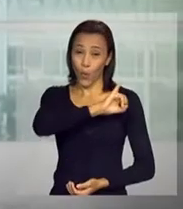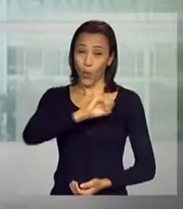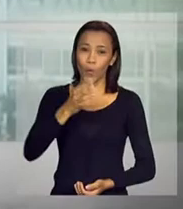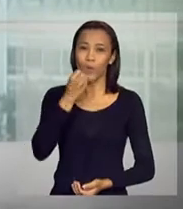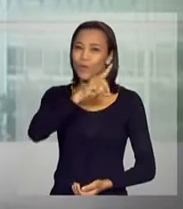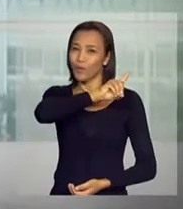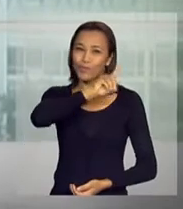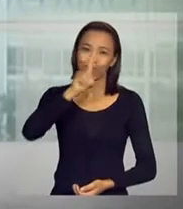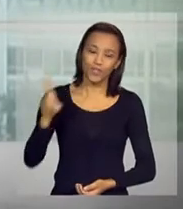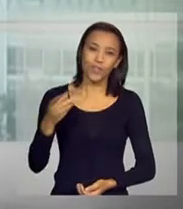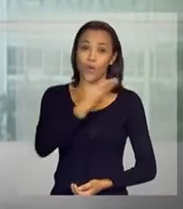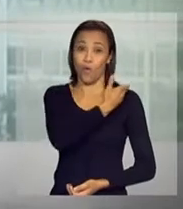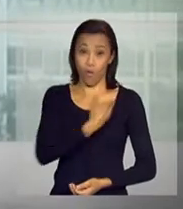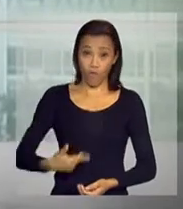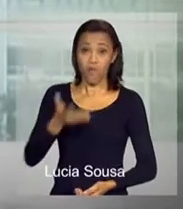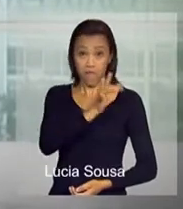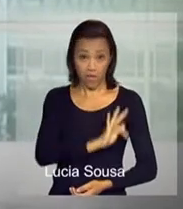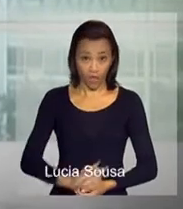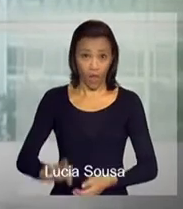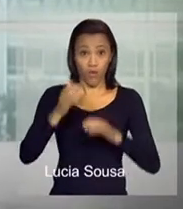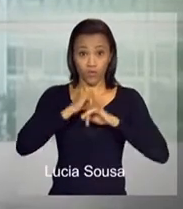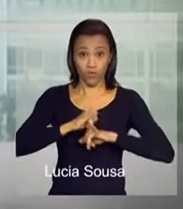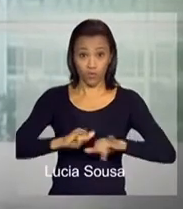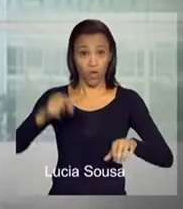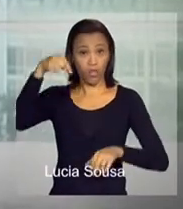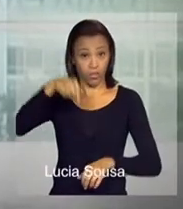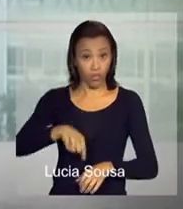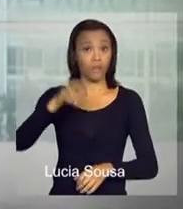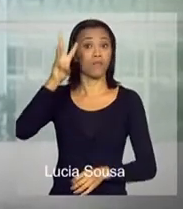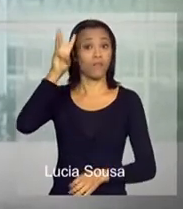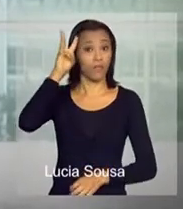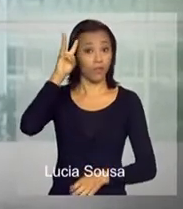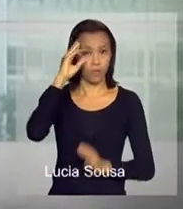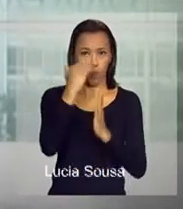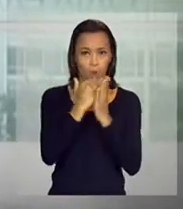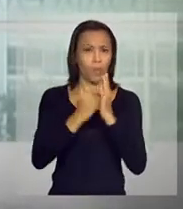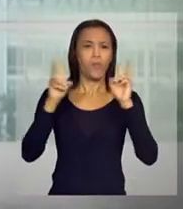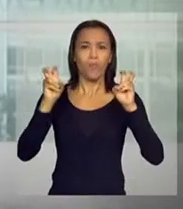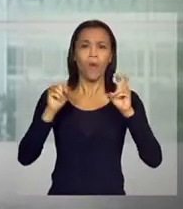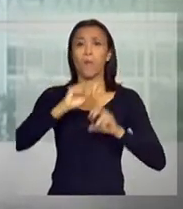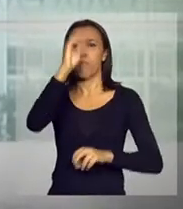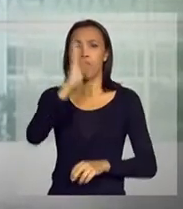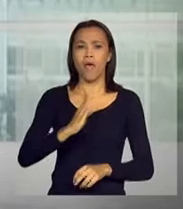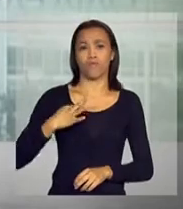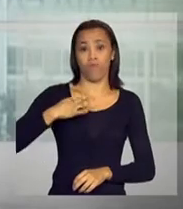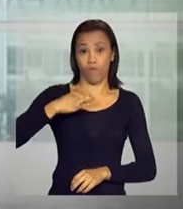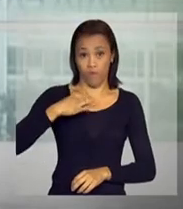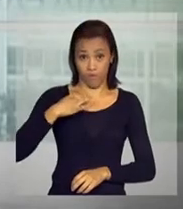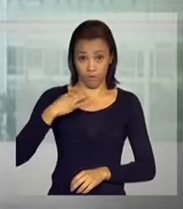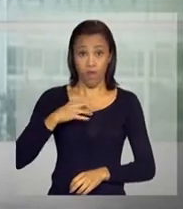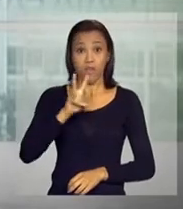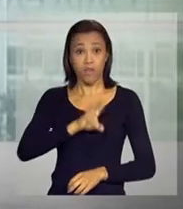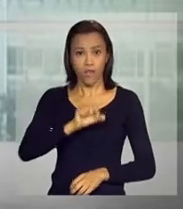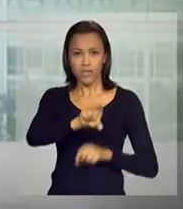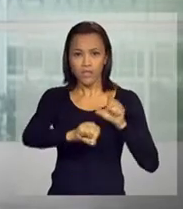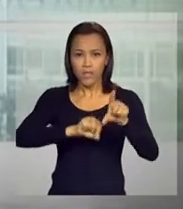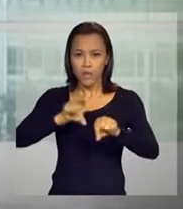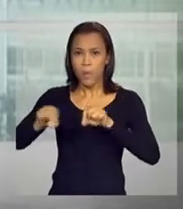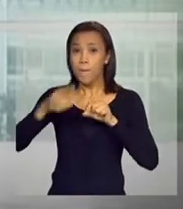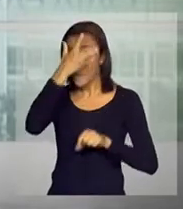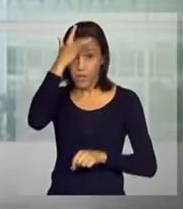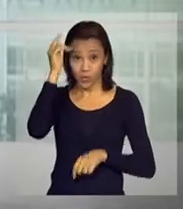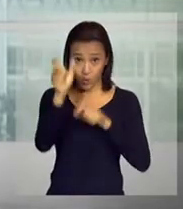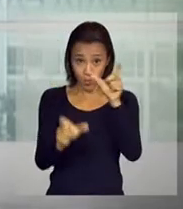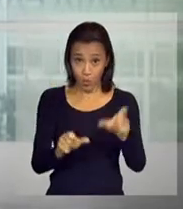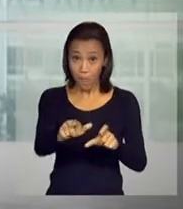Olá bom dia o governo federal lança nesta terça-feira o programa Brasil voluntário que vai selecionar